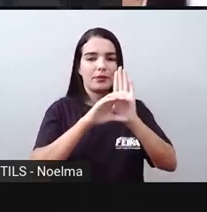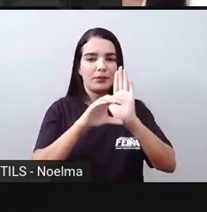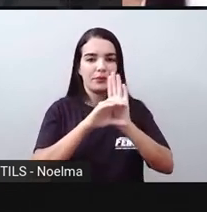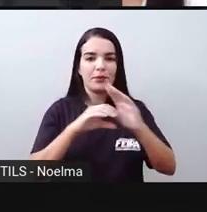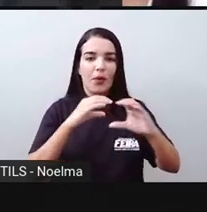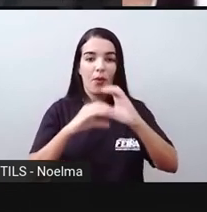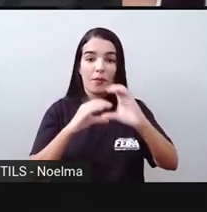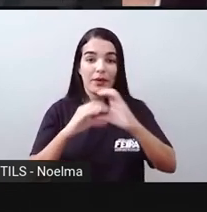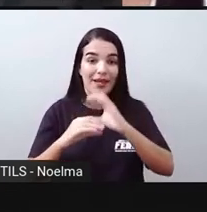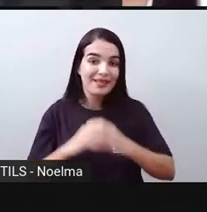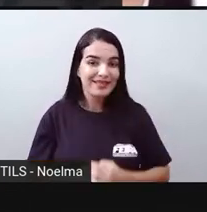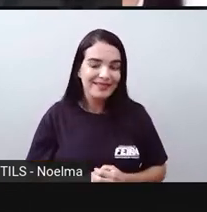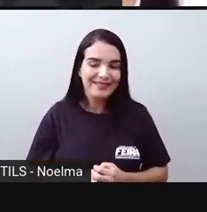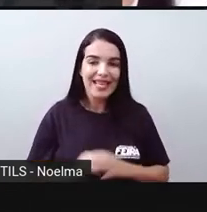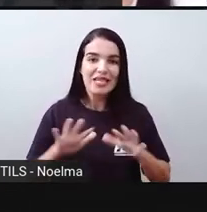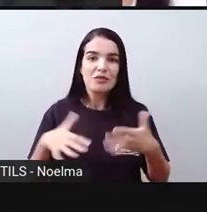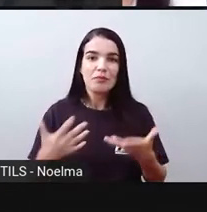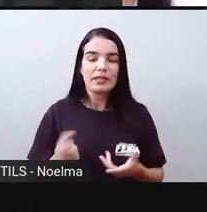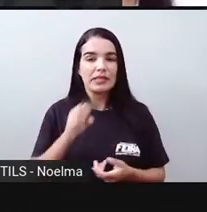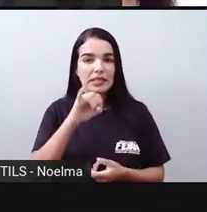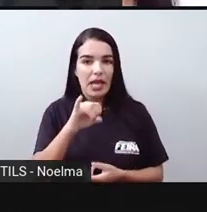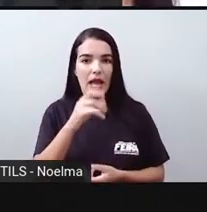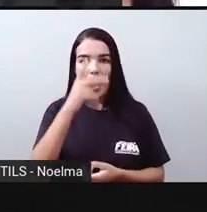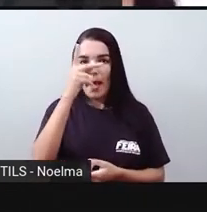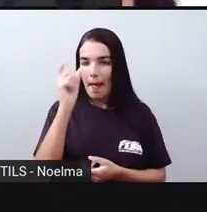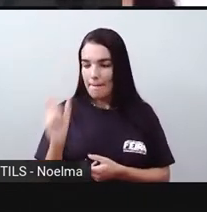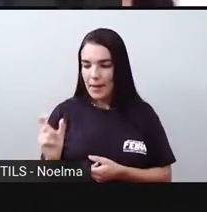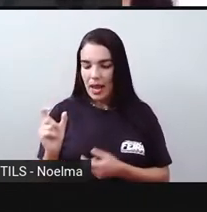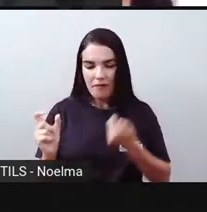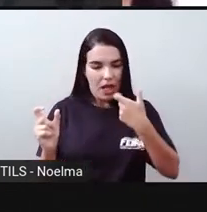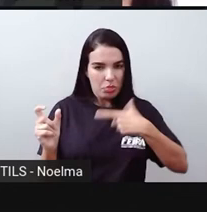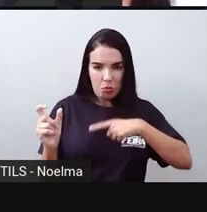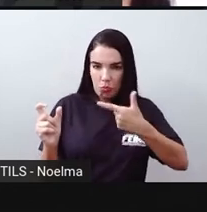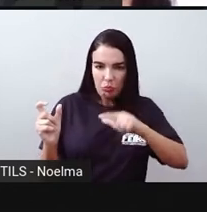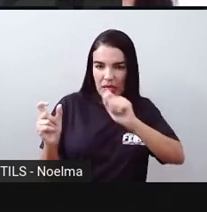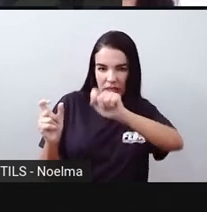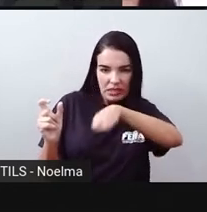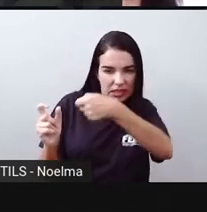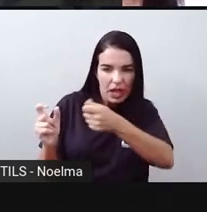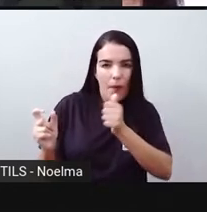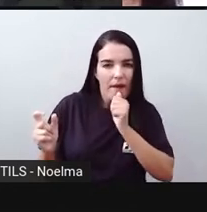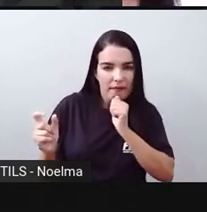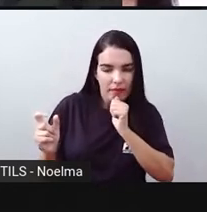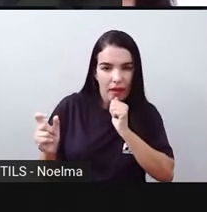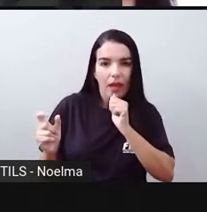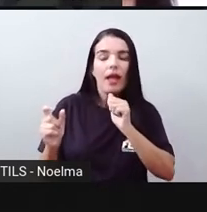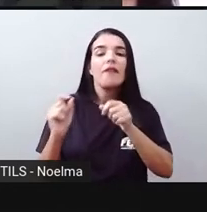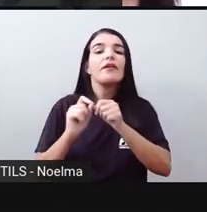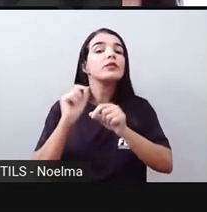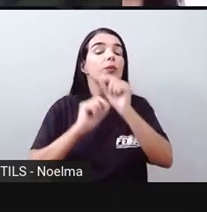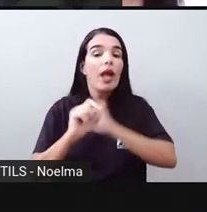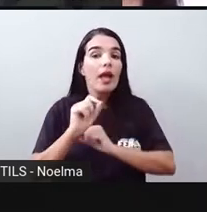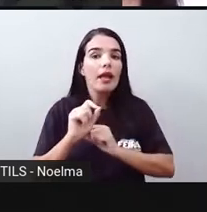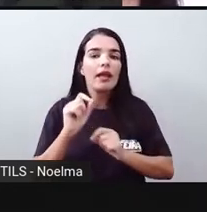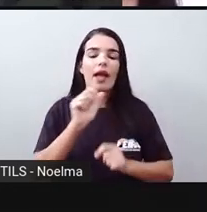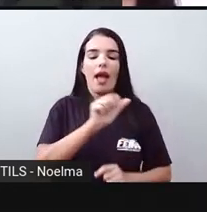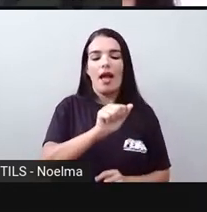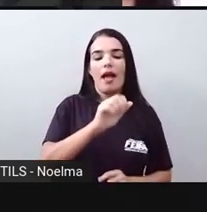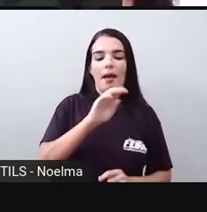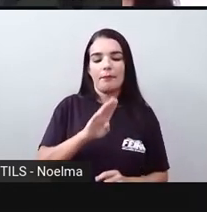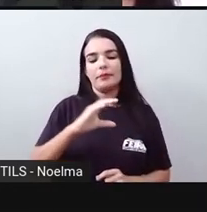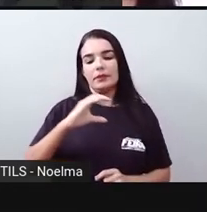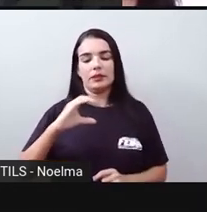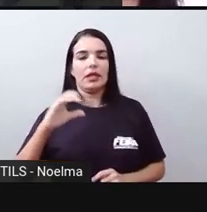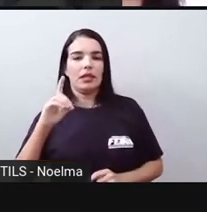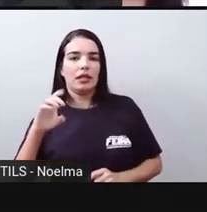comunicação. Mas quando a palavra ainda não existe, ela é passada, não é? Ela é gesticulada, se